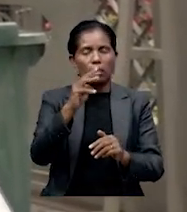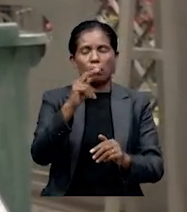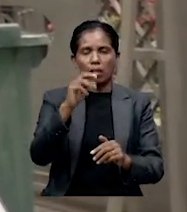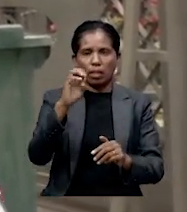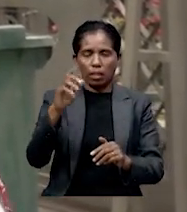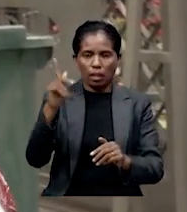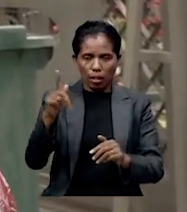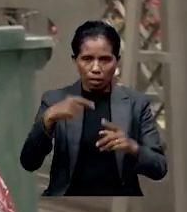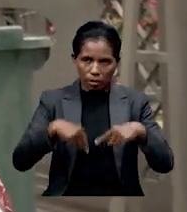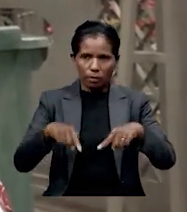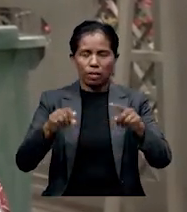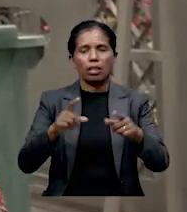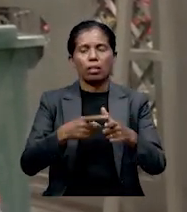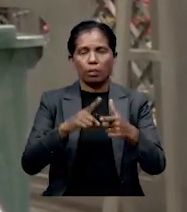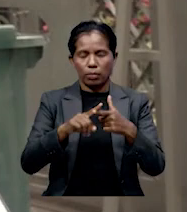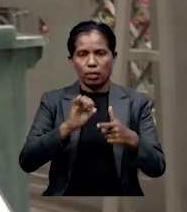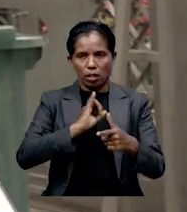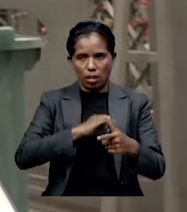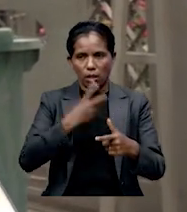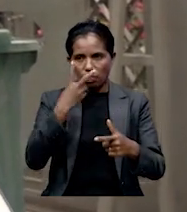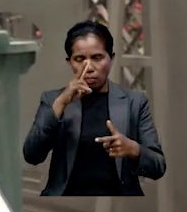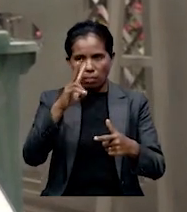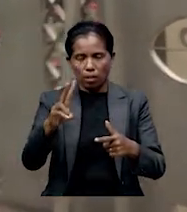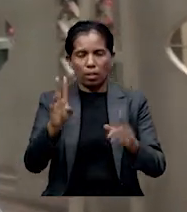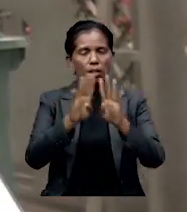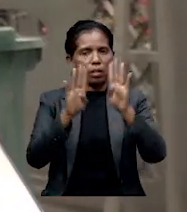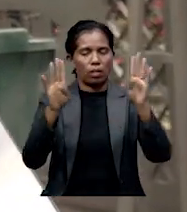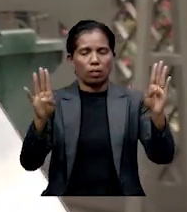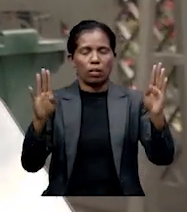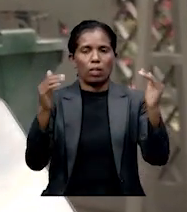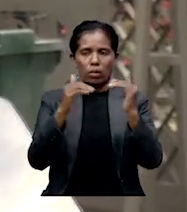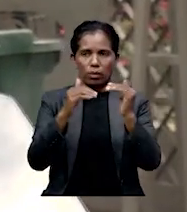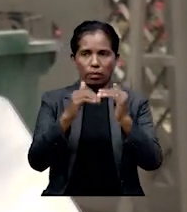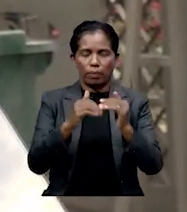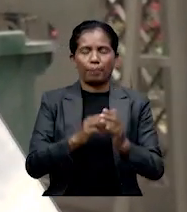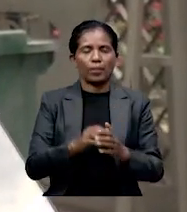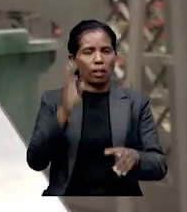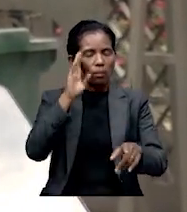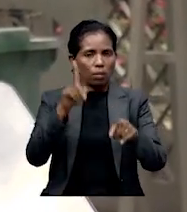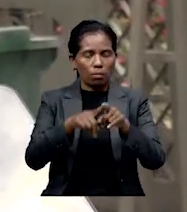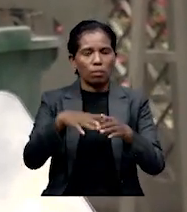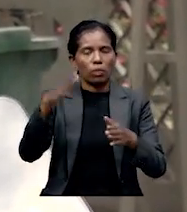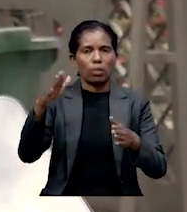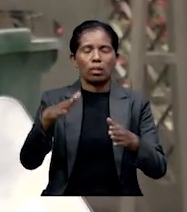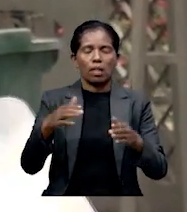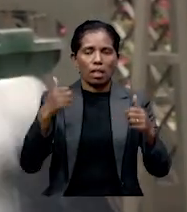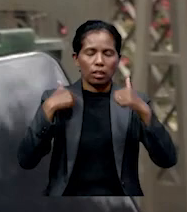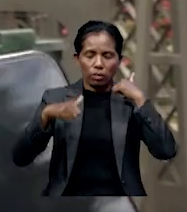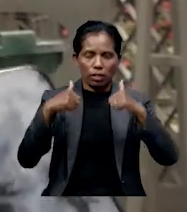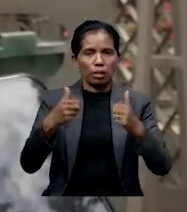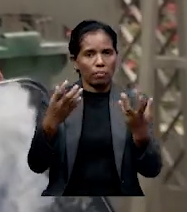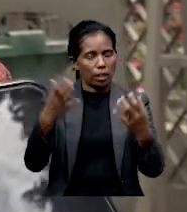bar, depois, a plenária Assembleia Geral. Né? Bom, mambota, e atividade do que ia a Nova